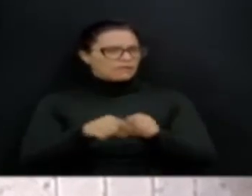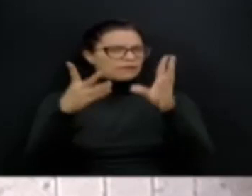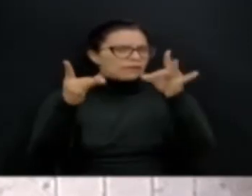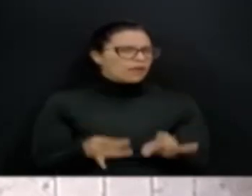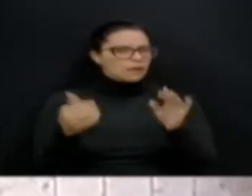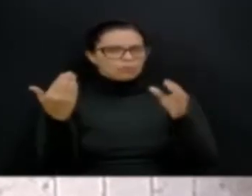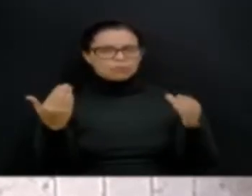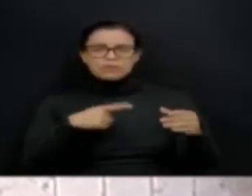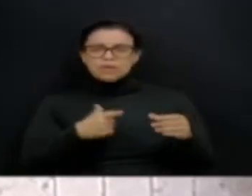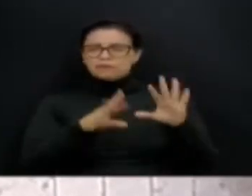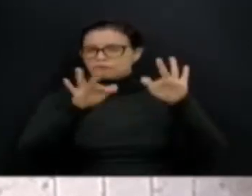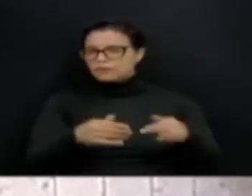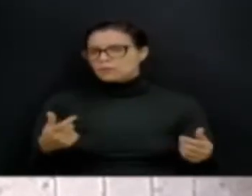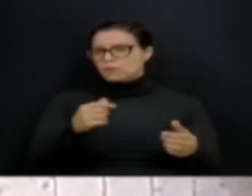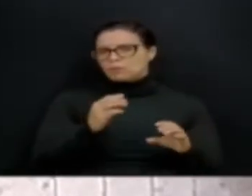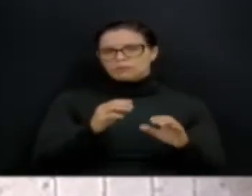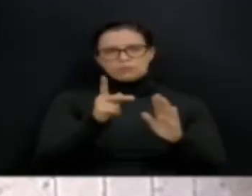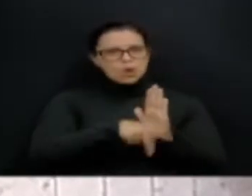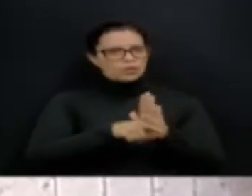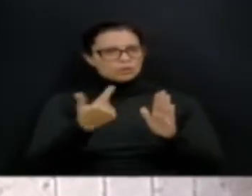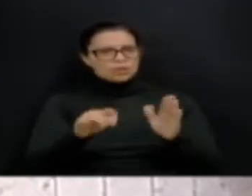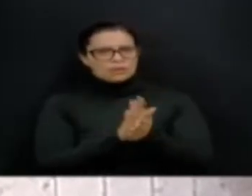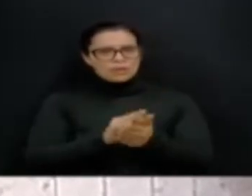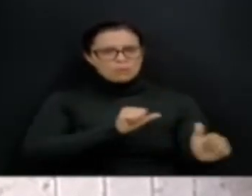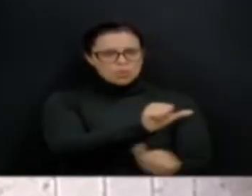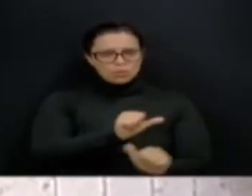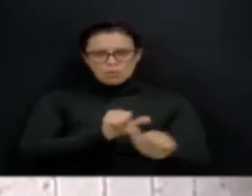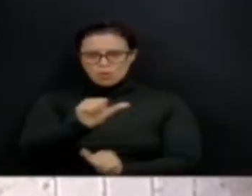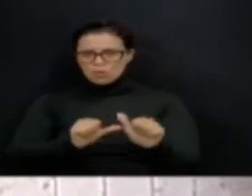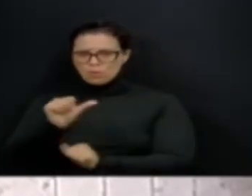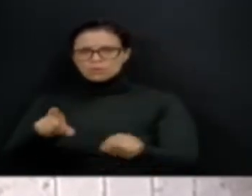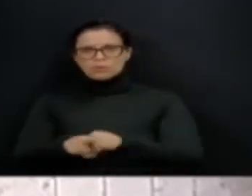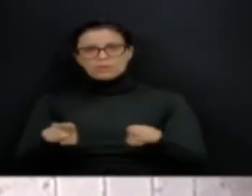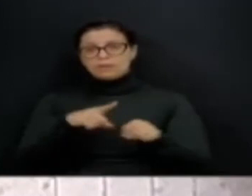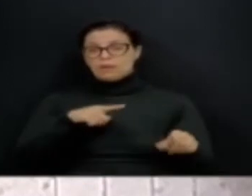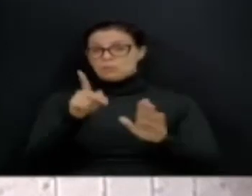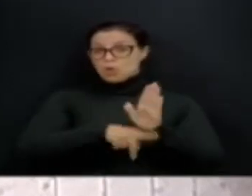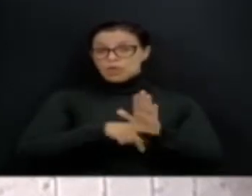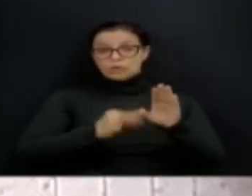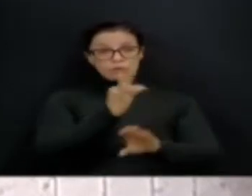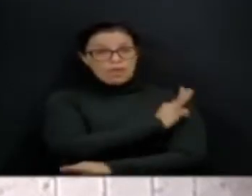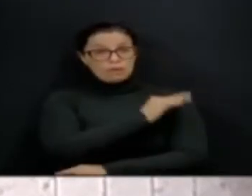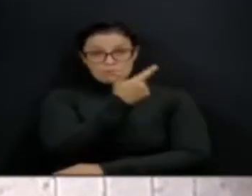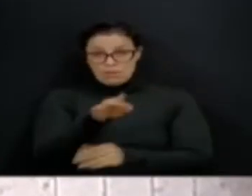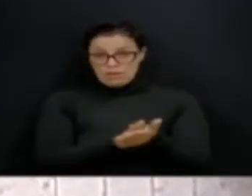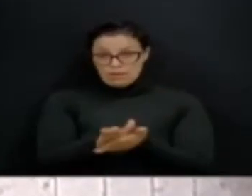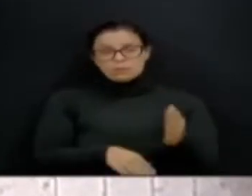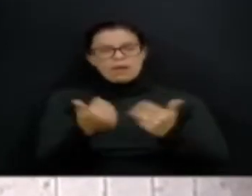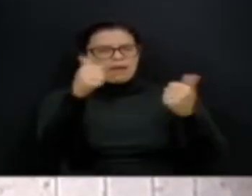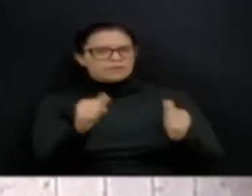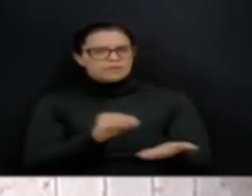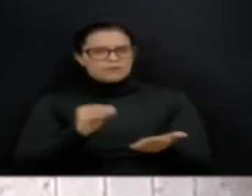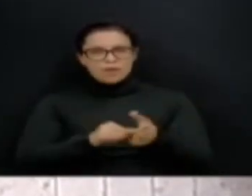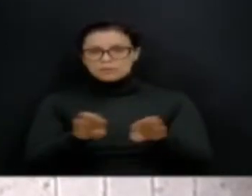esses processos não concluídos, essas mudanças unilaterais, a falta de projeto técnico, a falta de